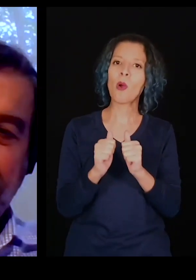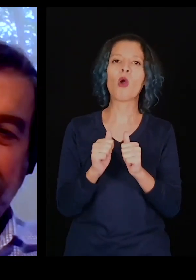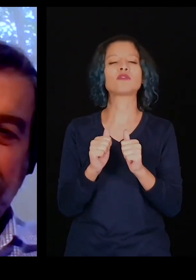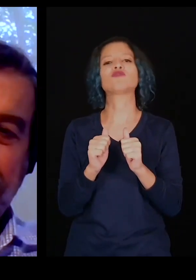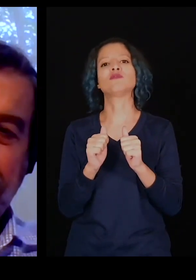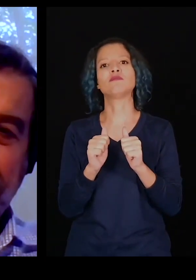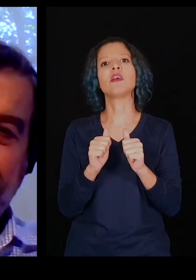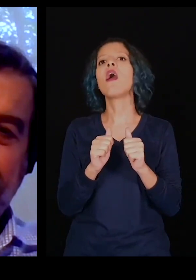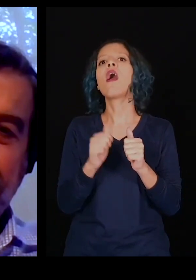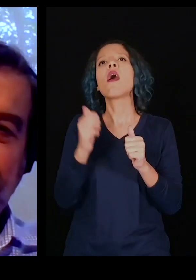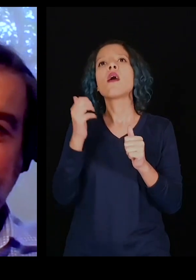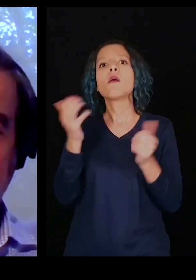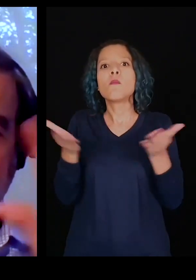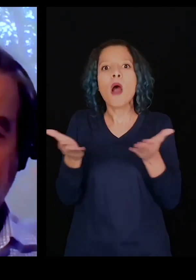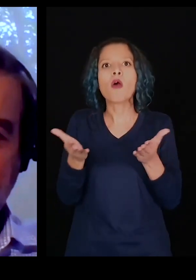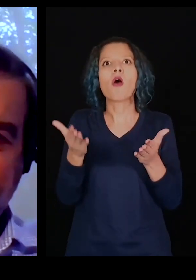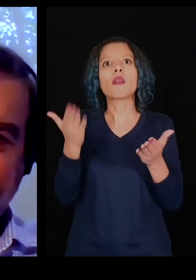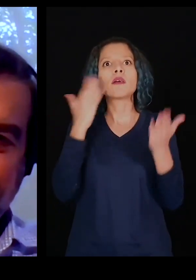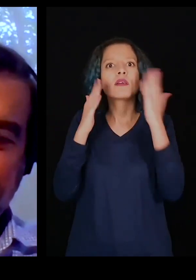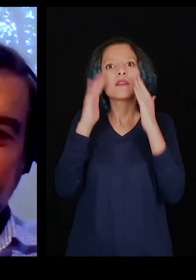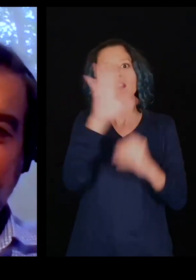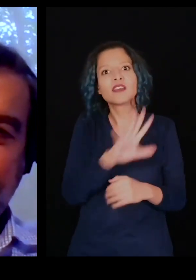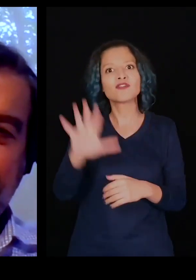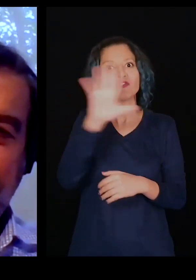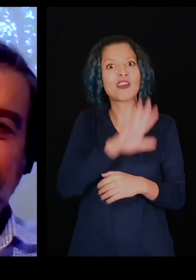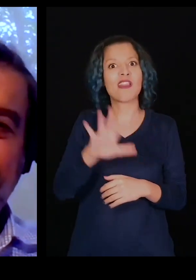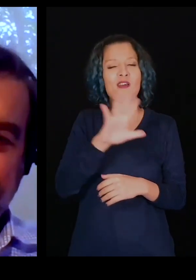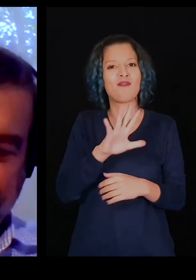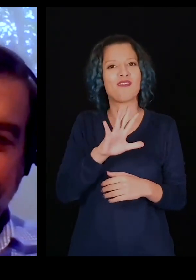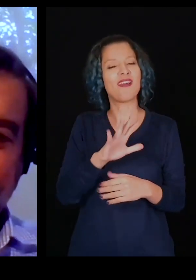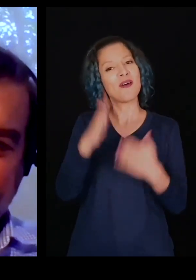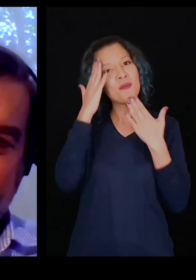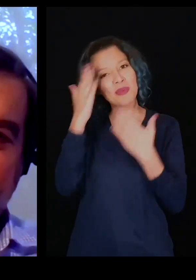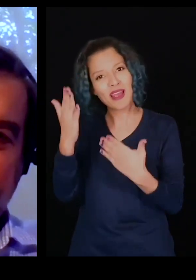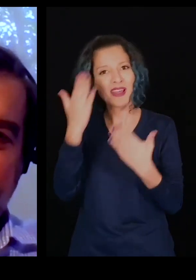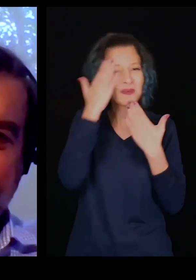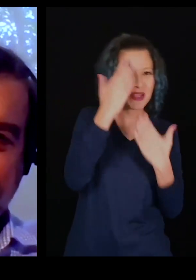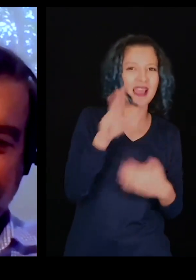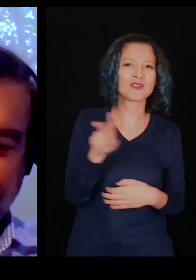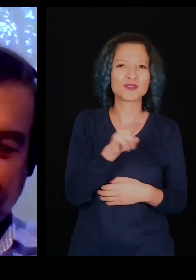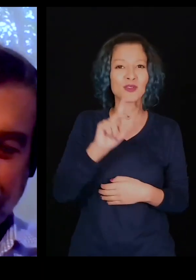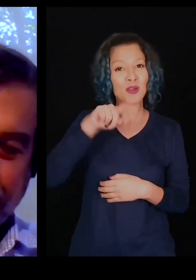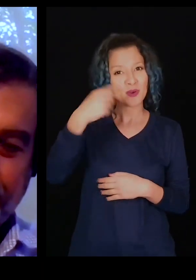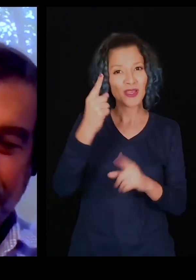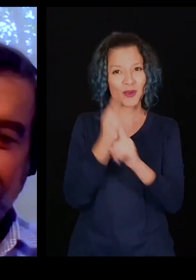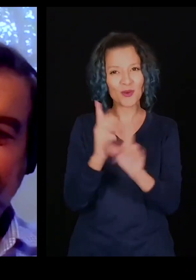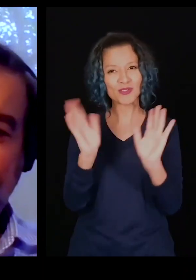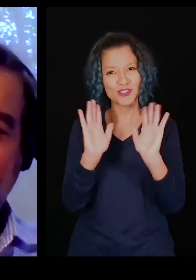vive. Obrigado, Mário. Obrigado, Hugo. Obrigado, e até o próximo encontro. Até. Obrigado.